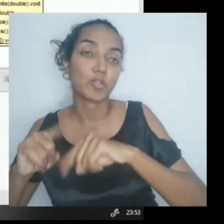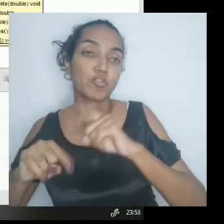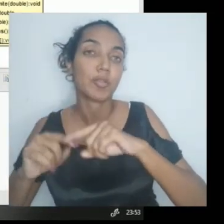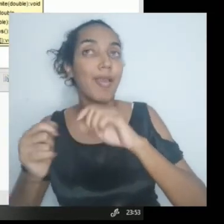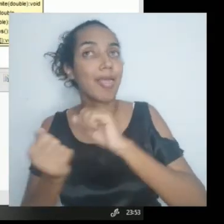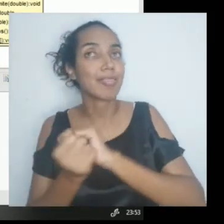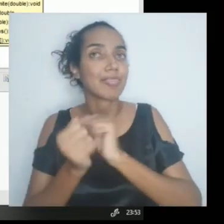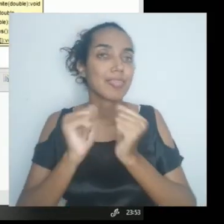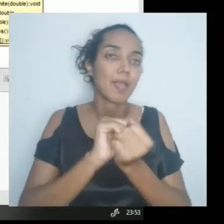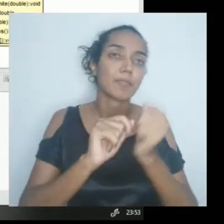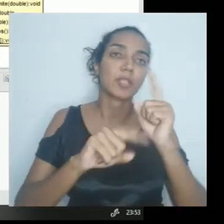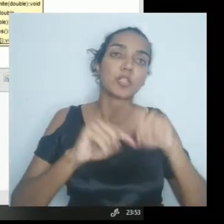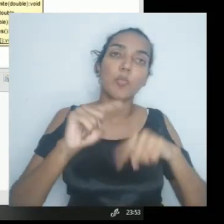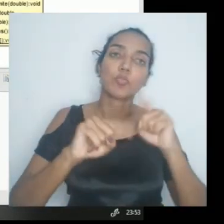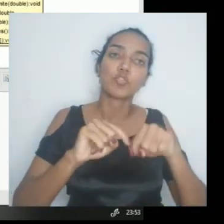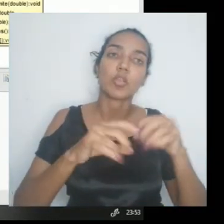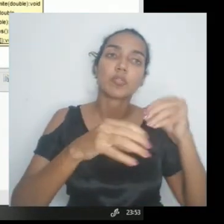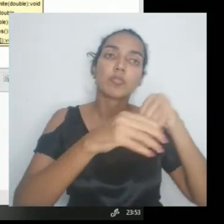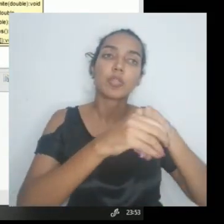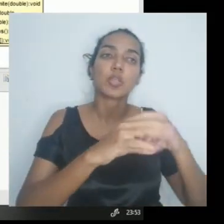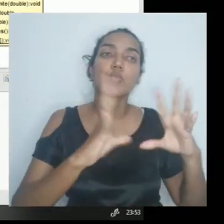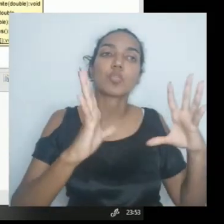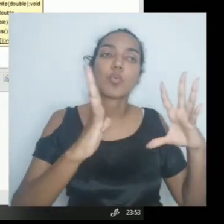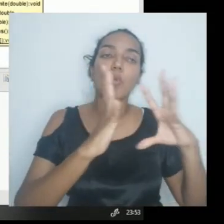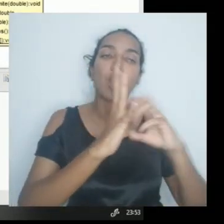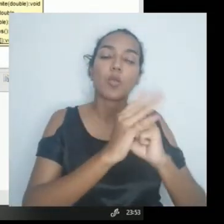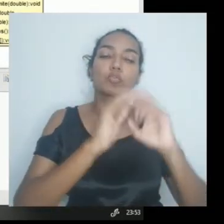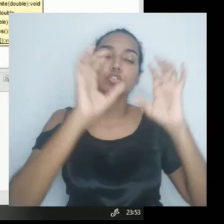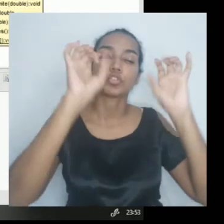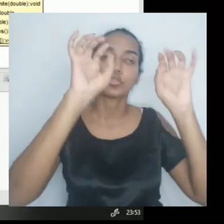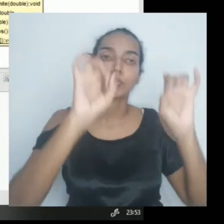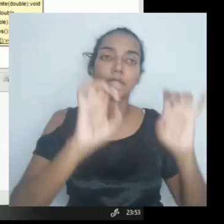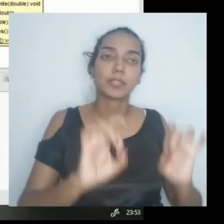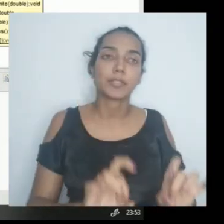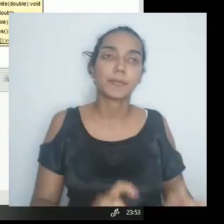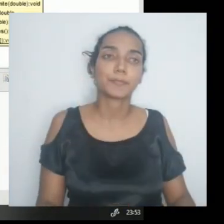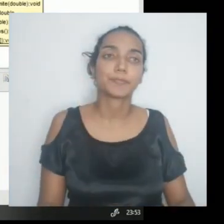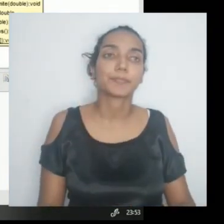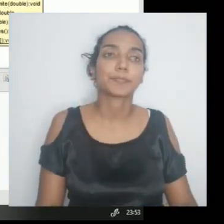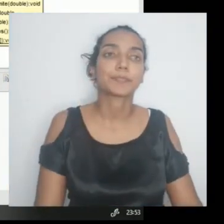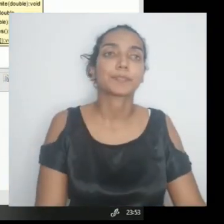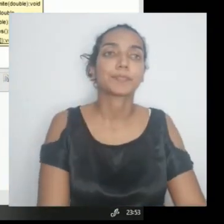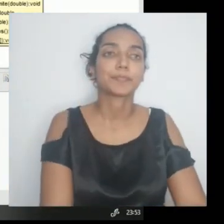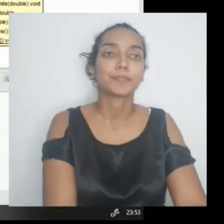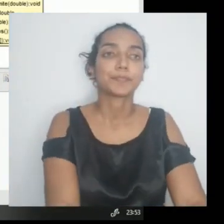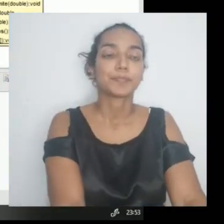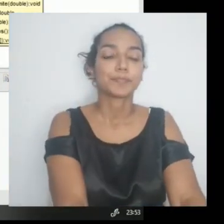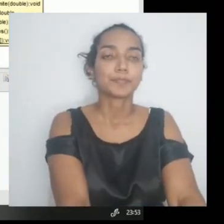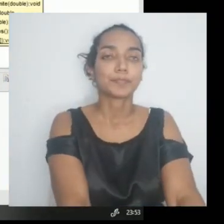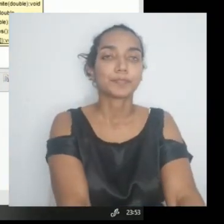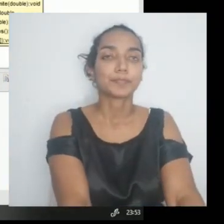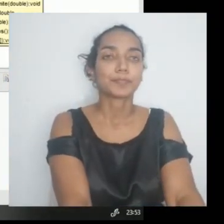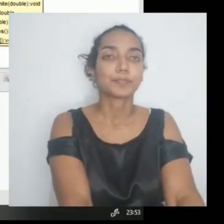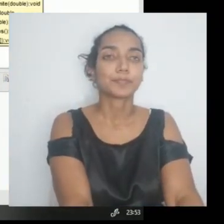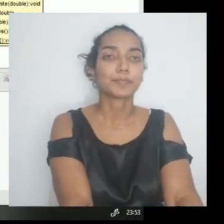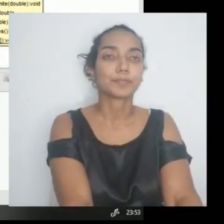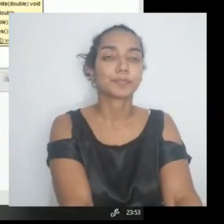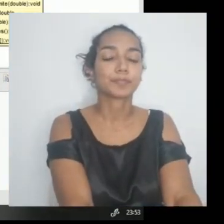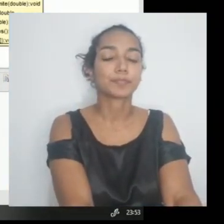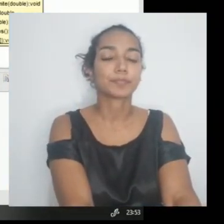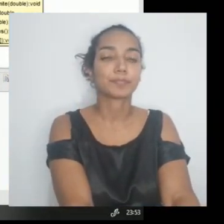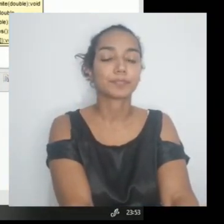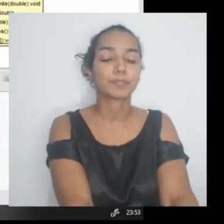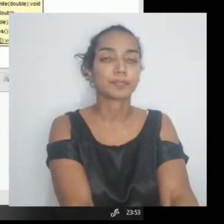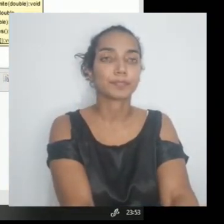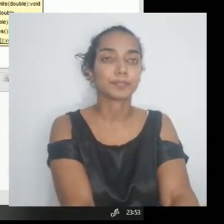aumentar limite. Conta debitar 75. Veja que eu estou passando o limite. Agora 500, debitei 550, aumentei